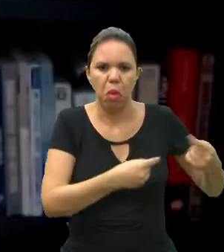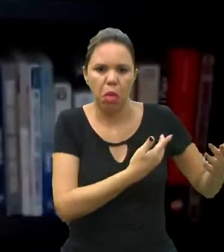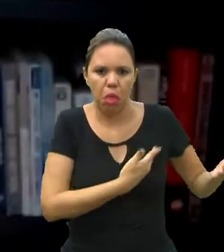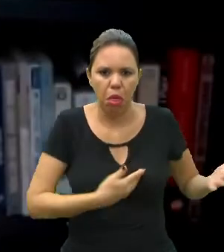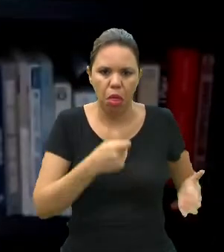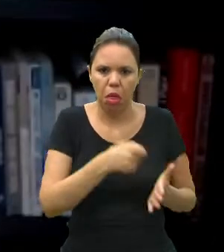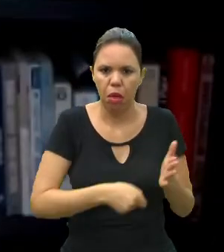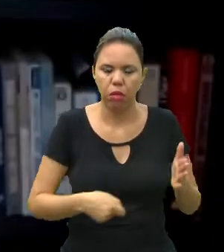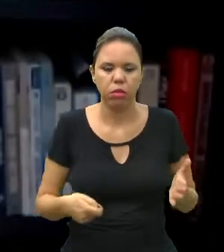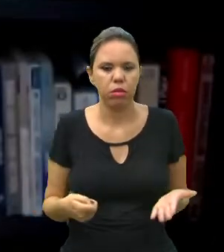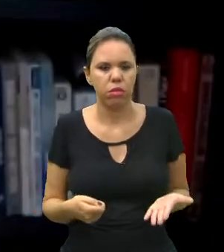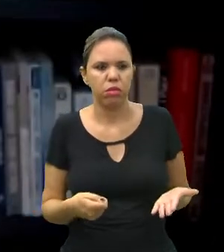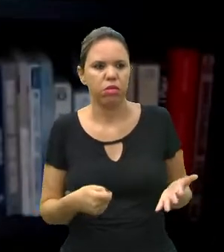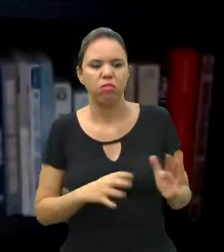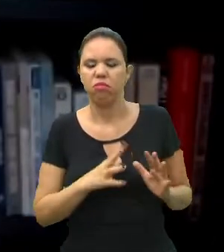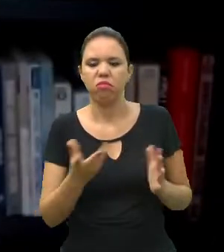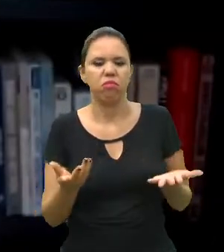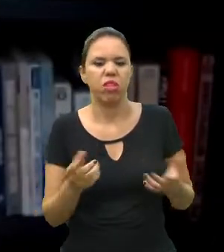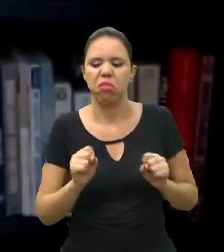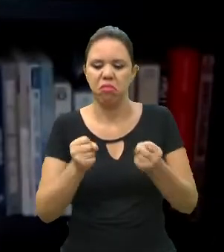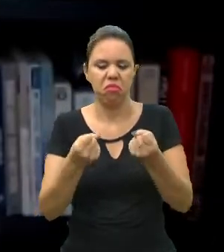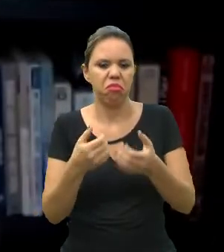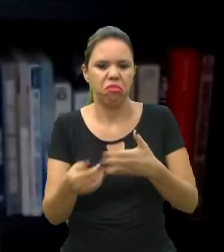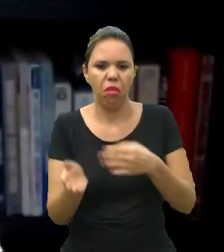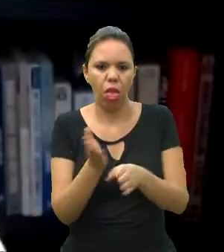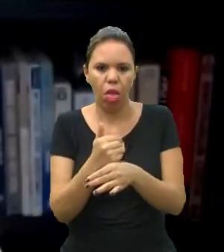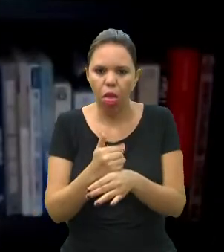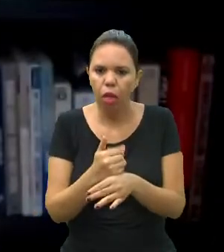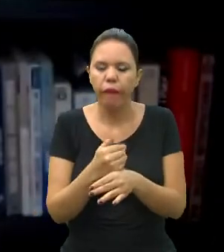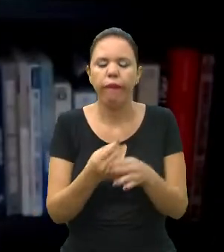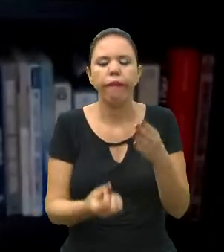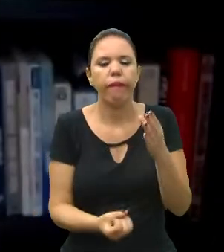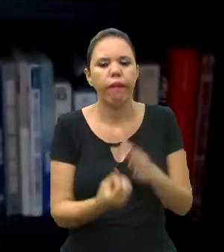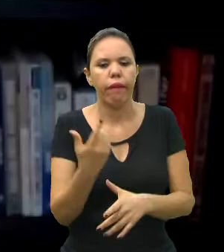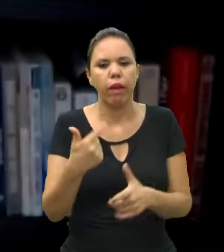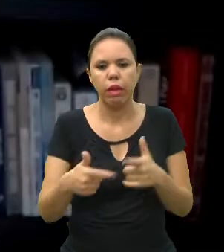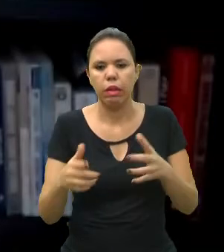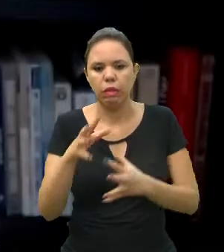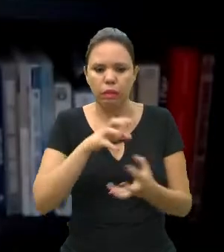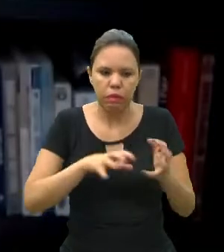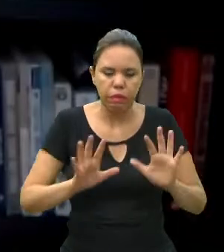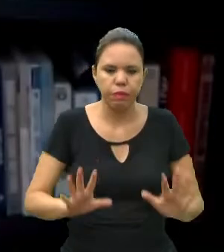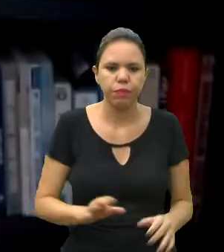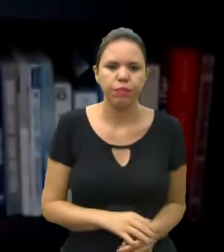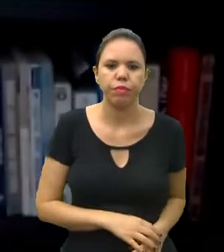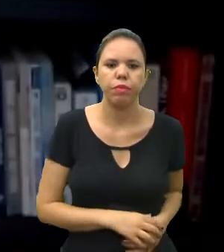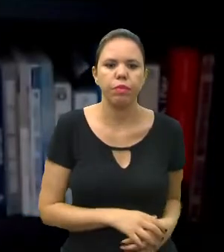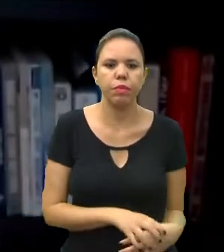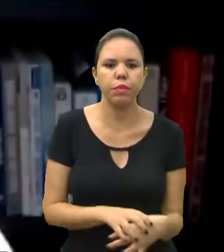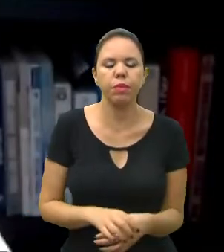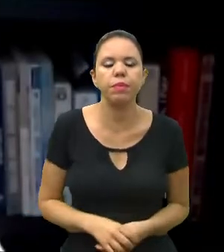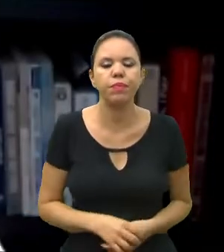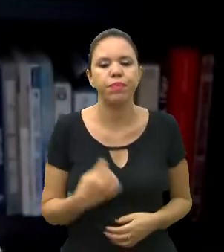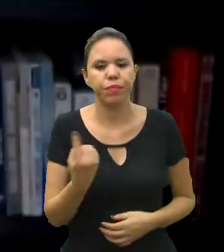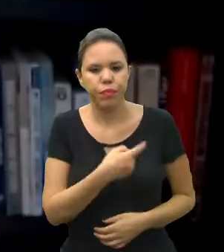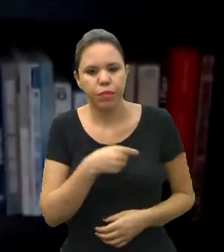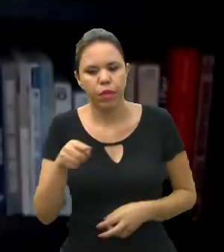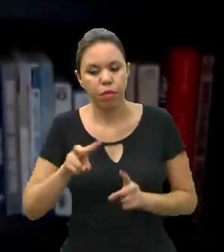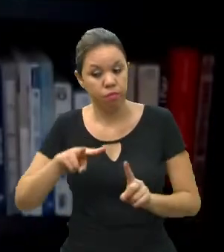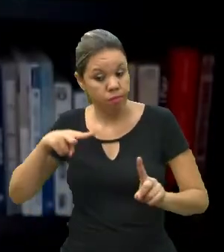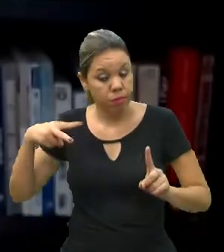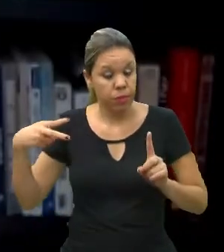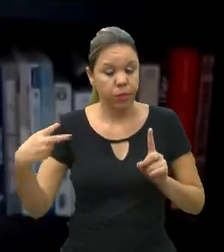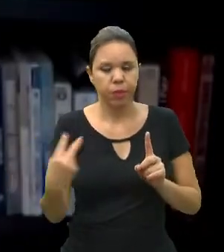em políticas públicas anticlimáticas. Isso gerou uma espécie de atrito. Então, a